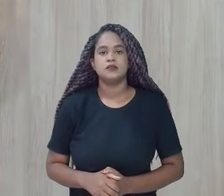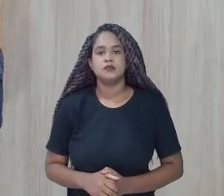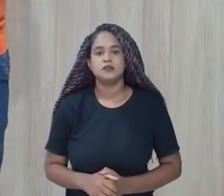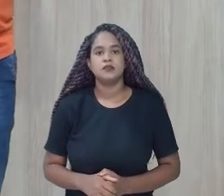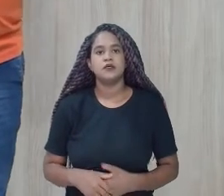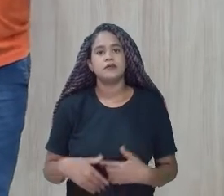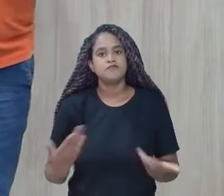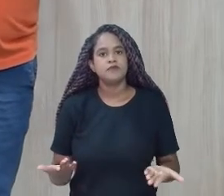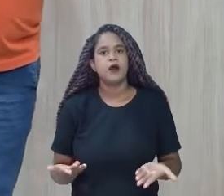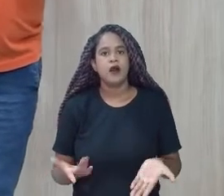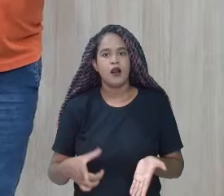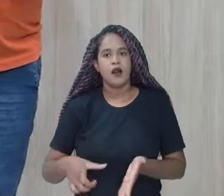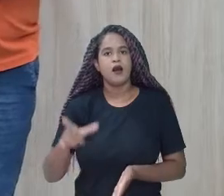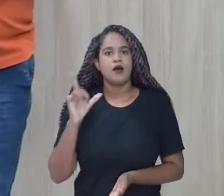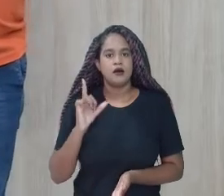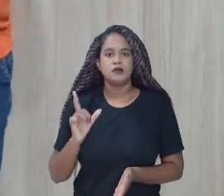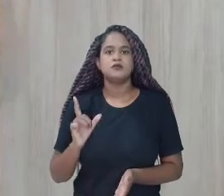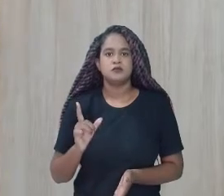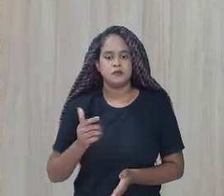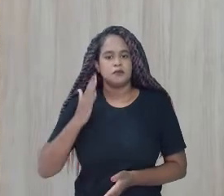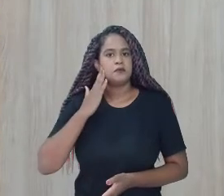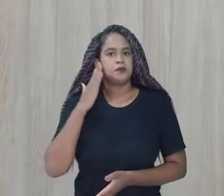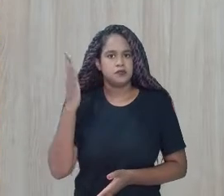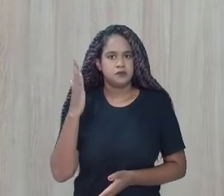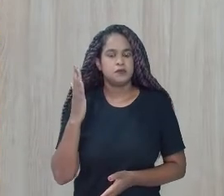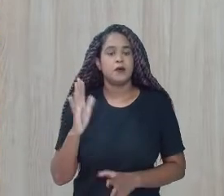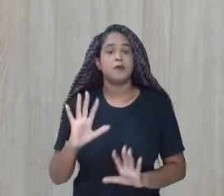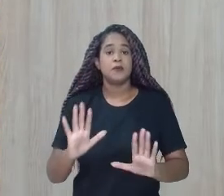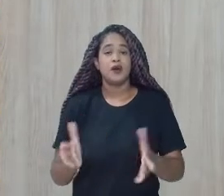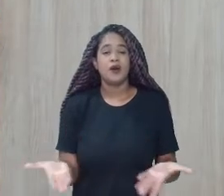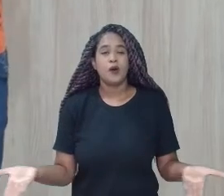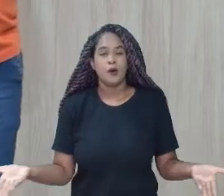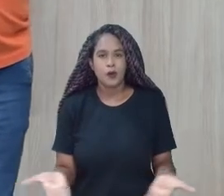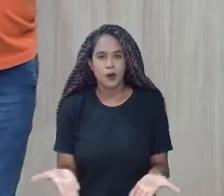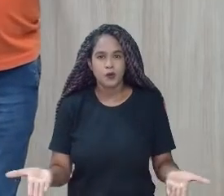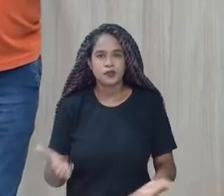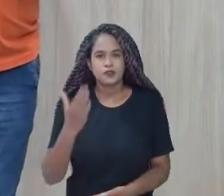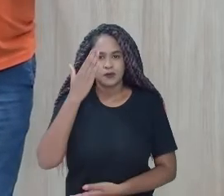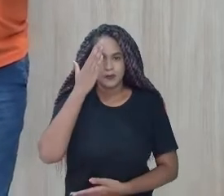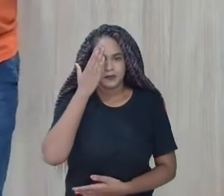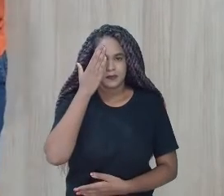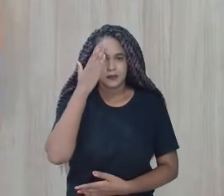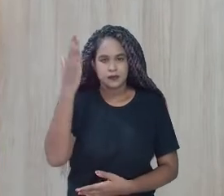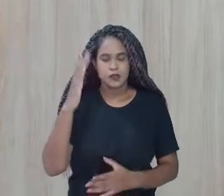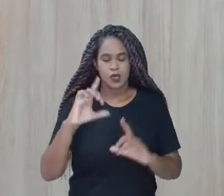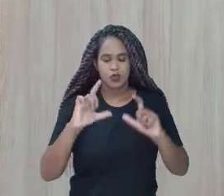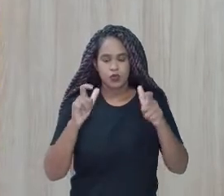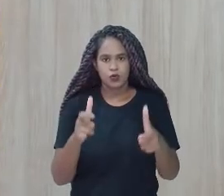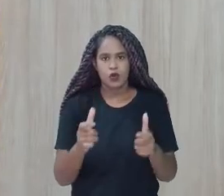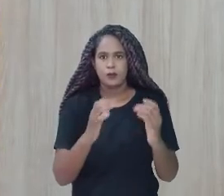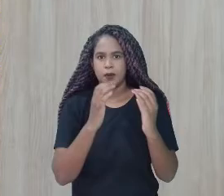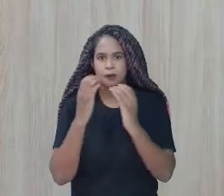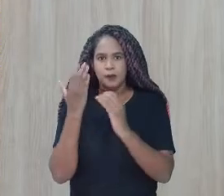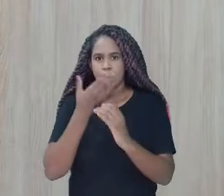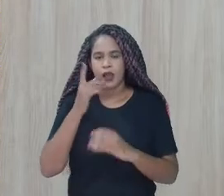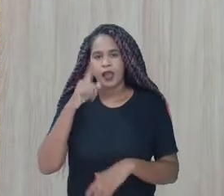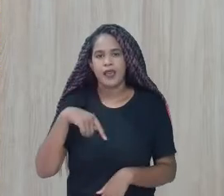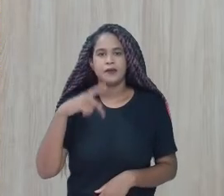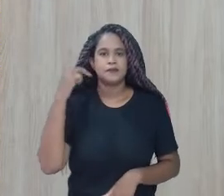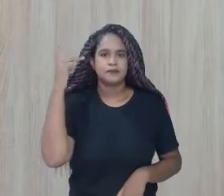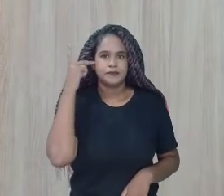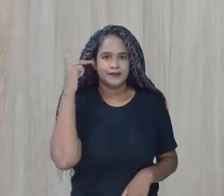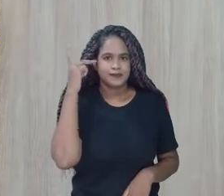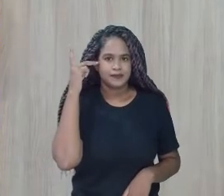Então, ele perdeu esse status, né? Hoje, o maior produtor de açúcar, até onde a gente pesquisou, é o estado de São